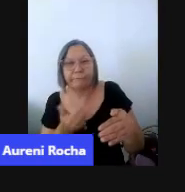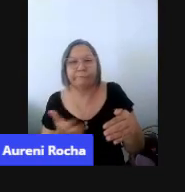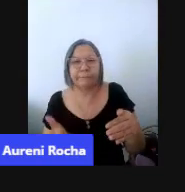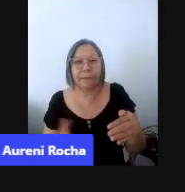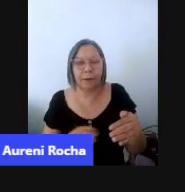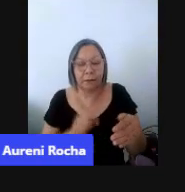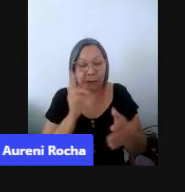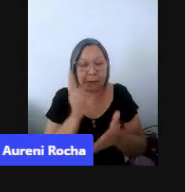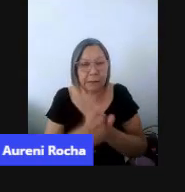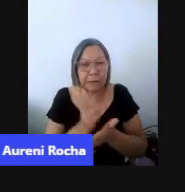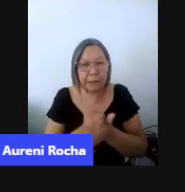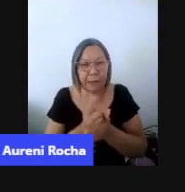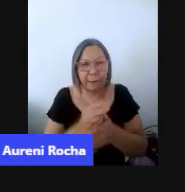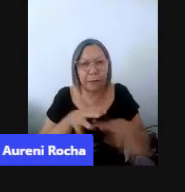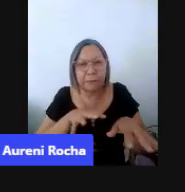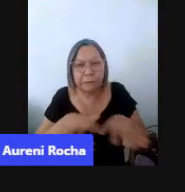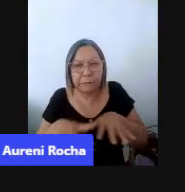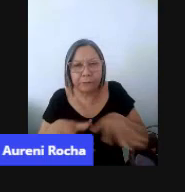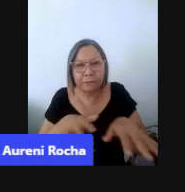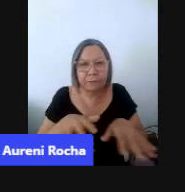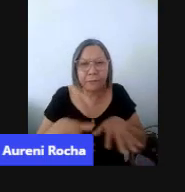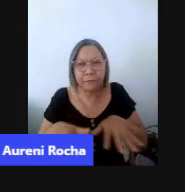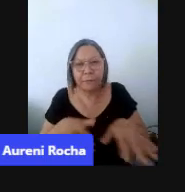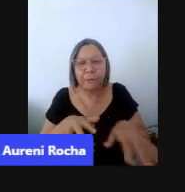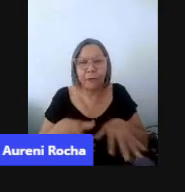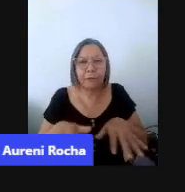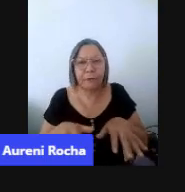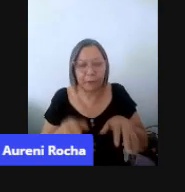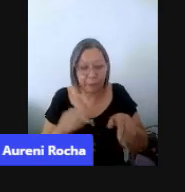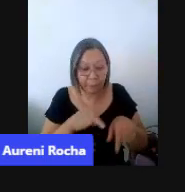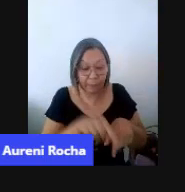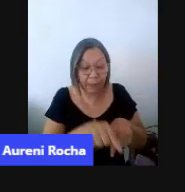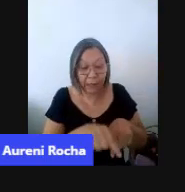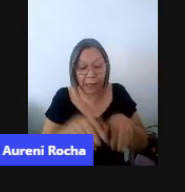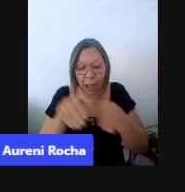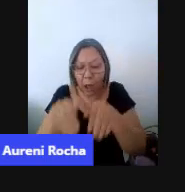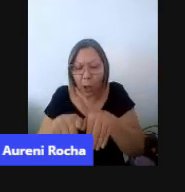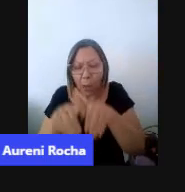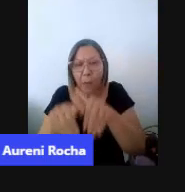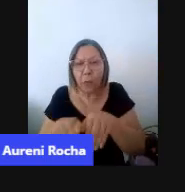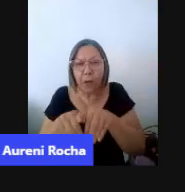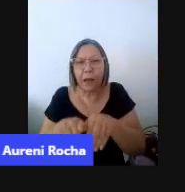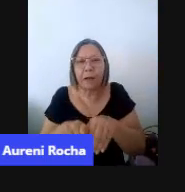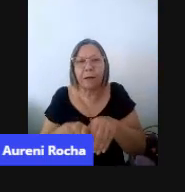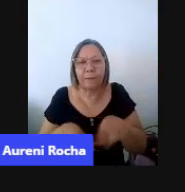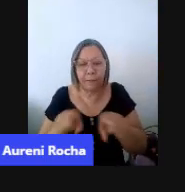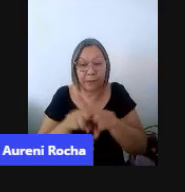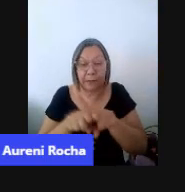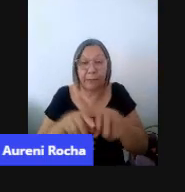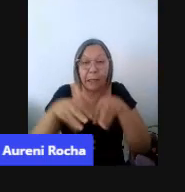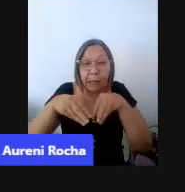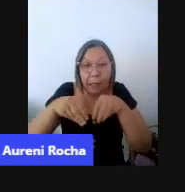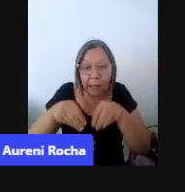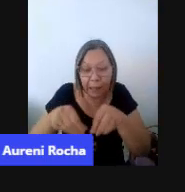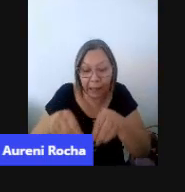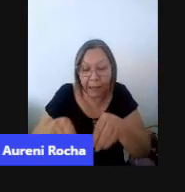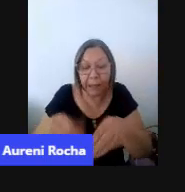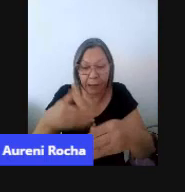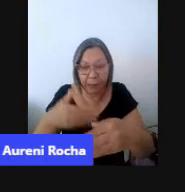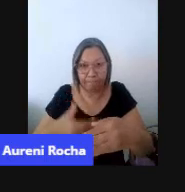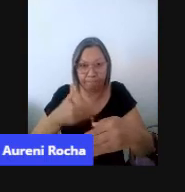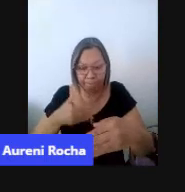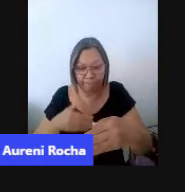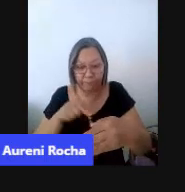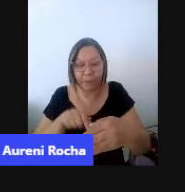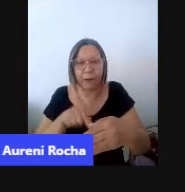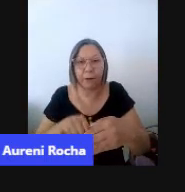né? E não é só buraco, mas também a areia na frente do buraco está sendo utilizado para procurar